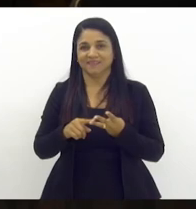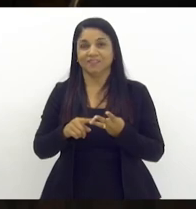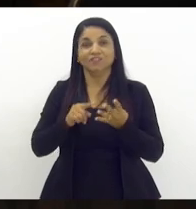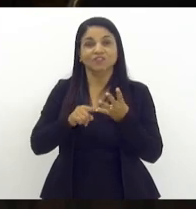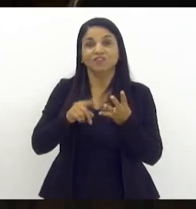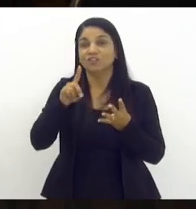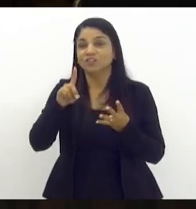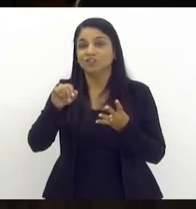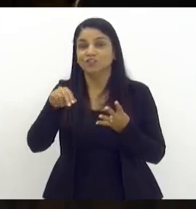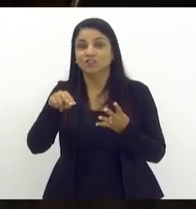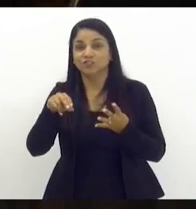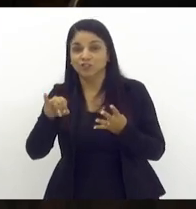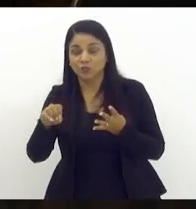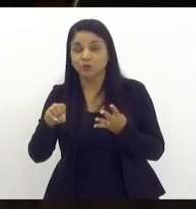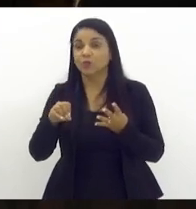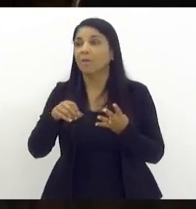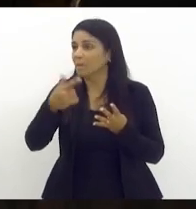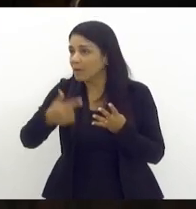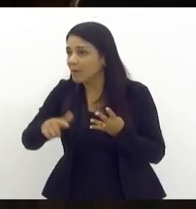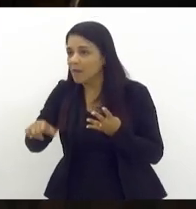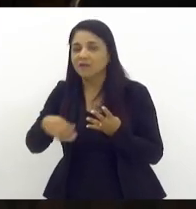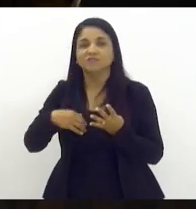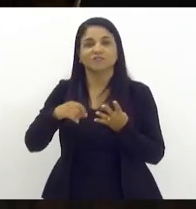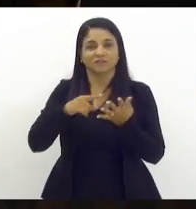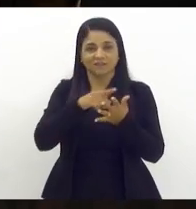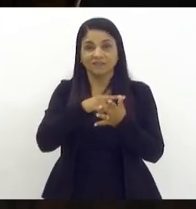Dino, mais algum? Índia,